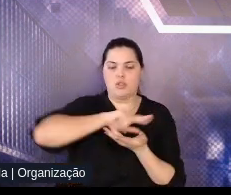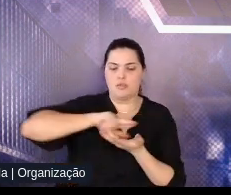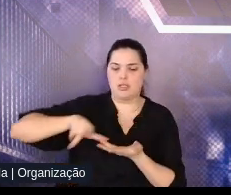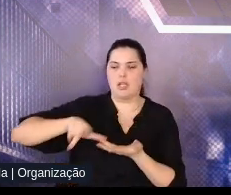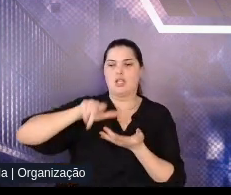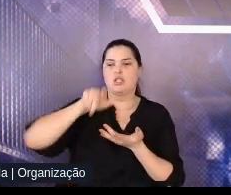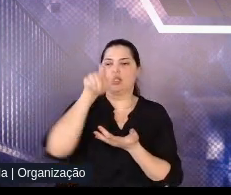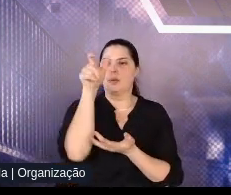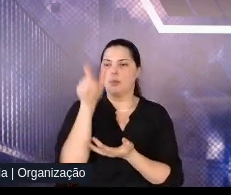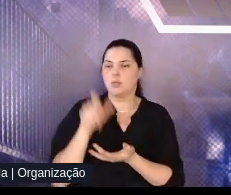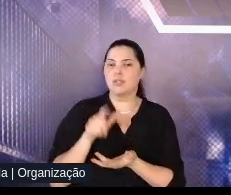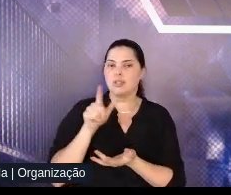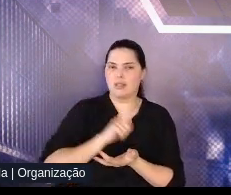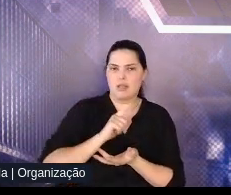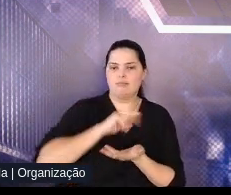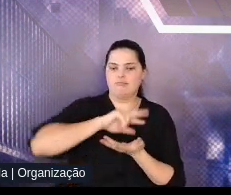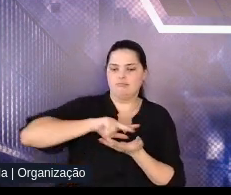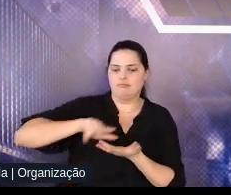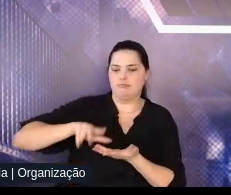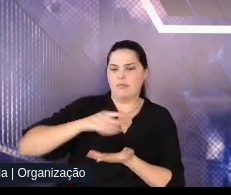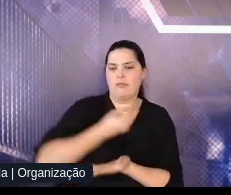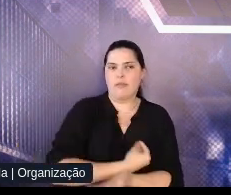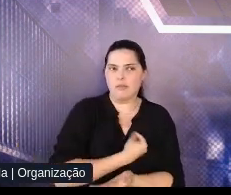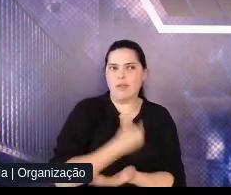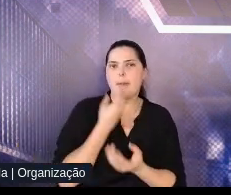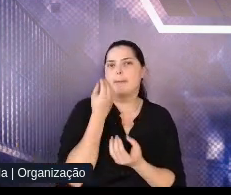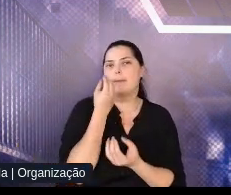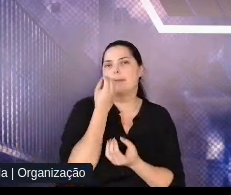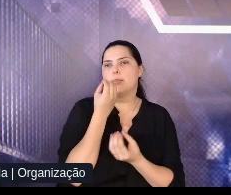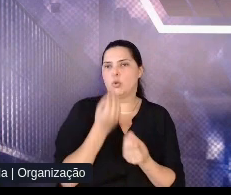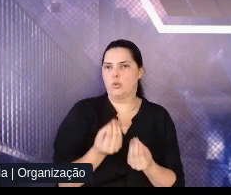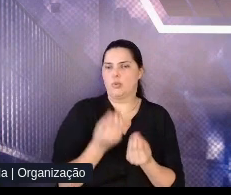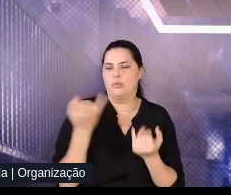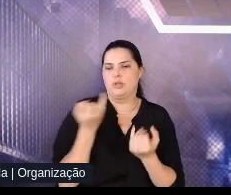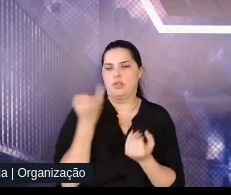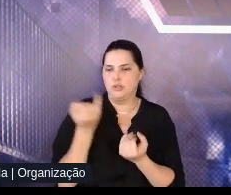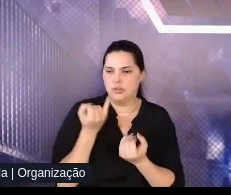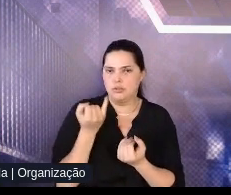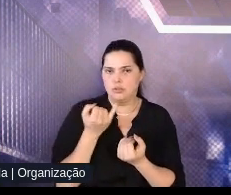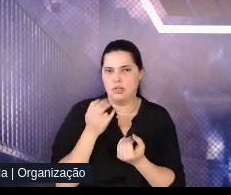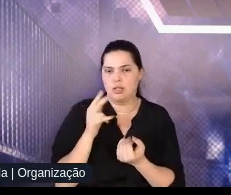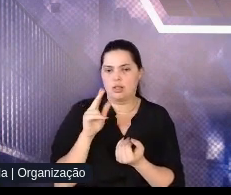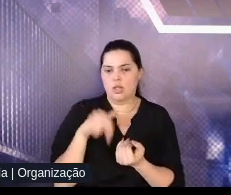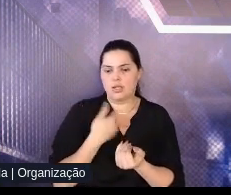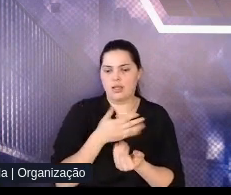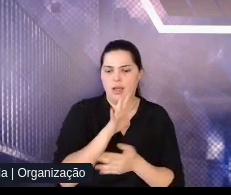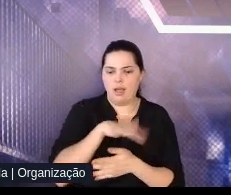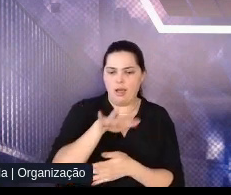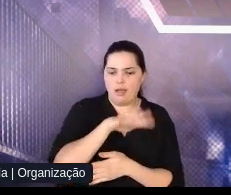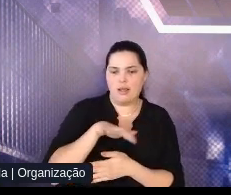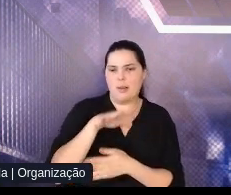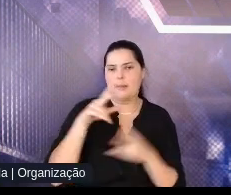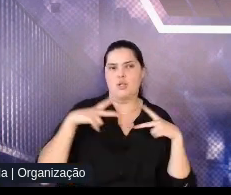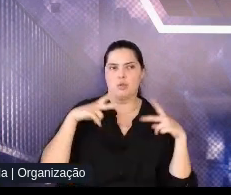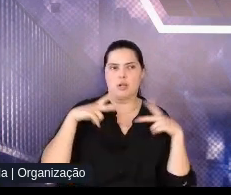de ter pessoas realmente diversas, ela pesa em muito. Não só na nossa parte, né, pessoal, que nós vamos